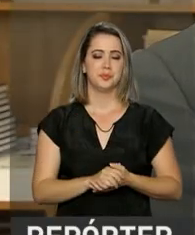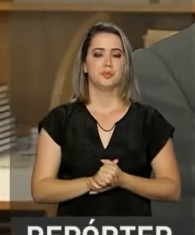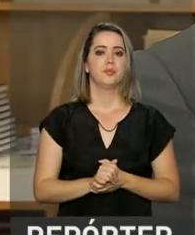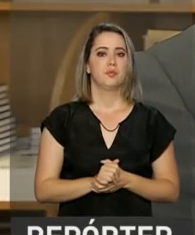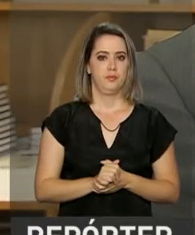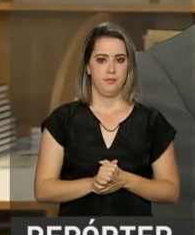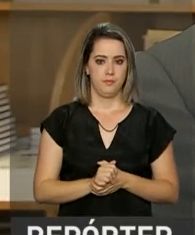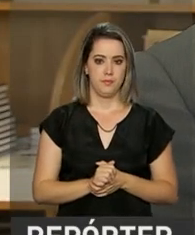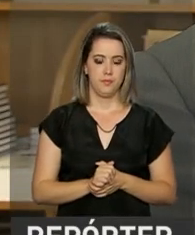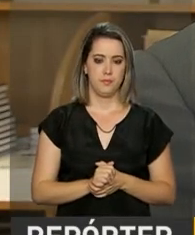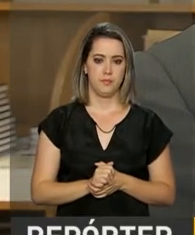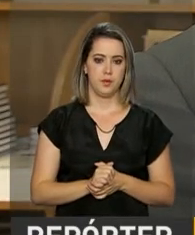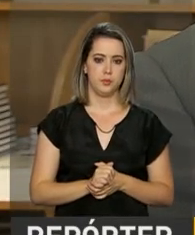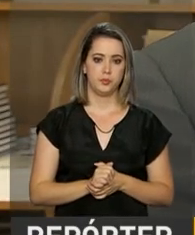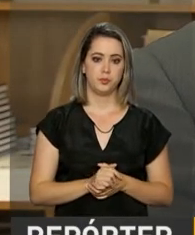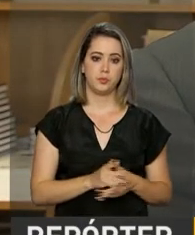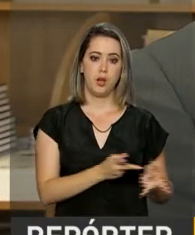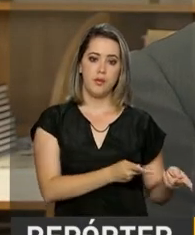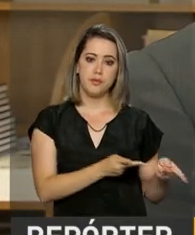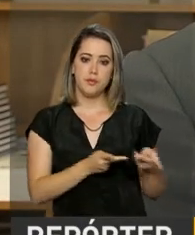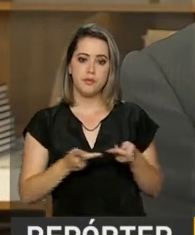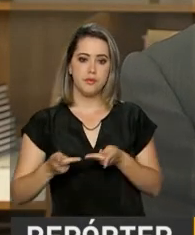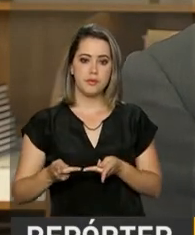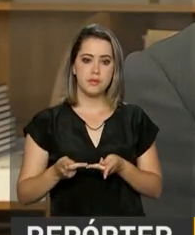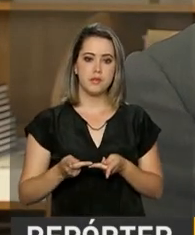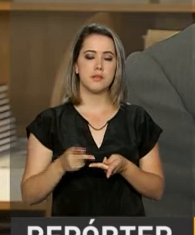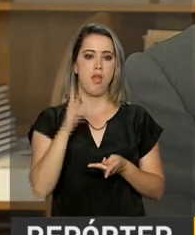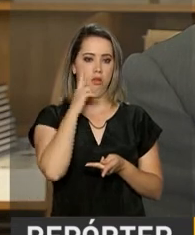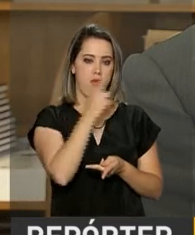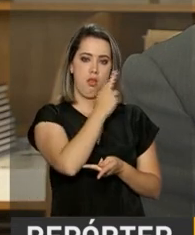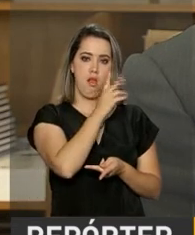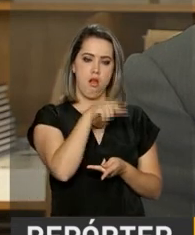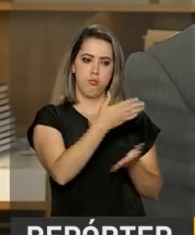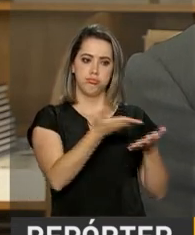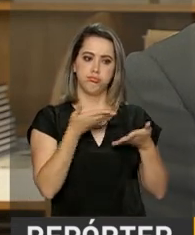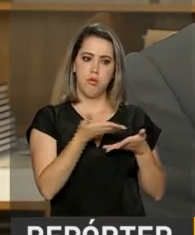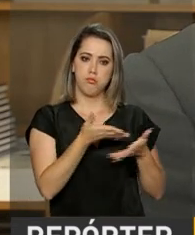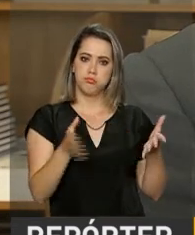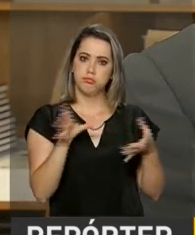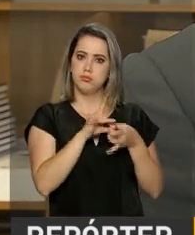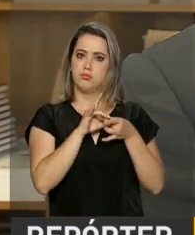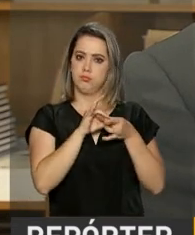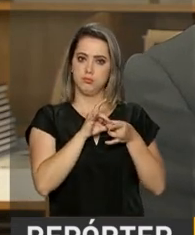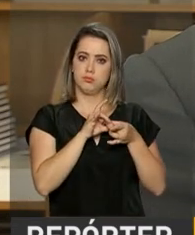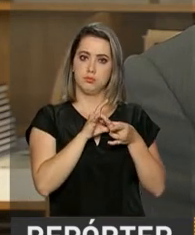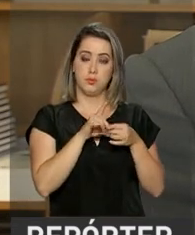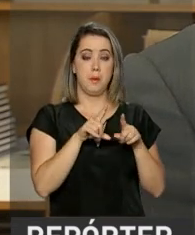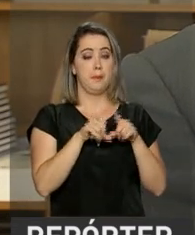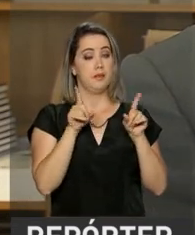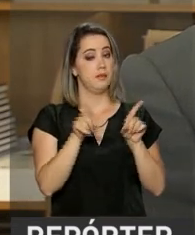visita traz uma não só a expansão do mercado, né, uma aproximação entre os países, mas